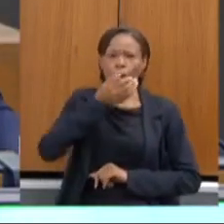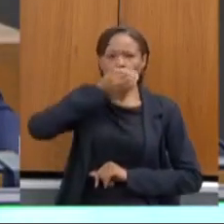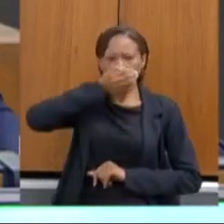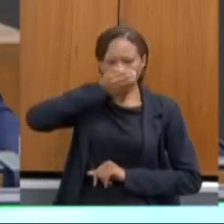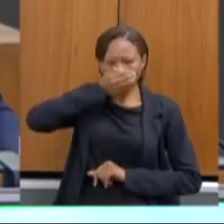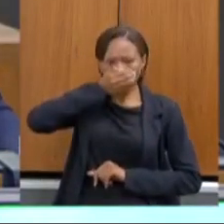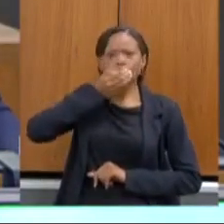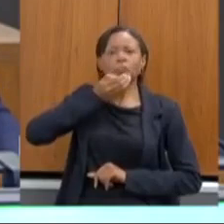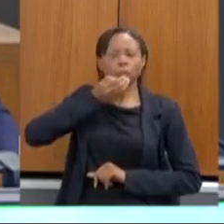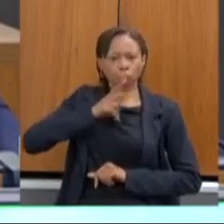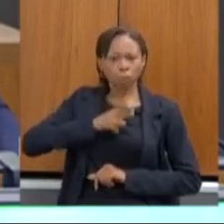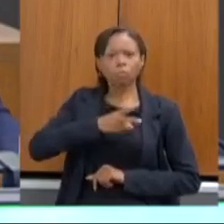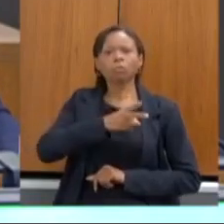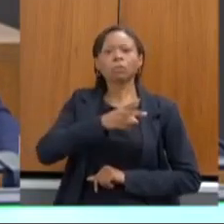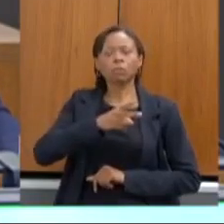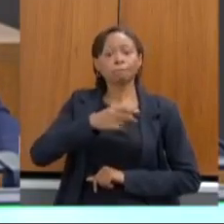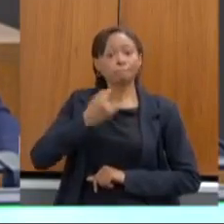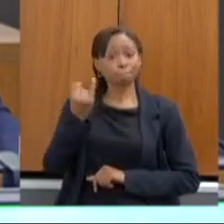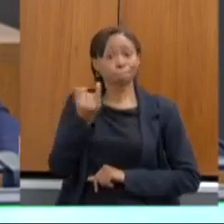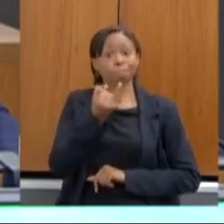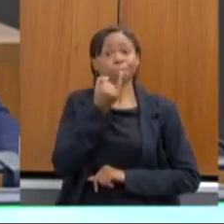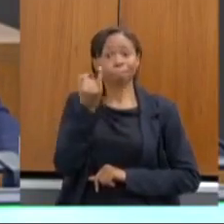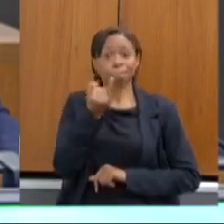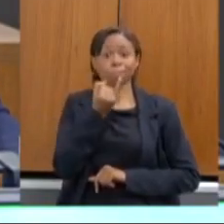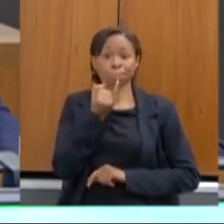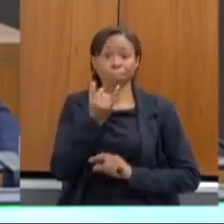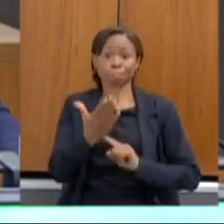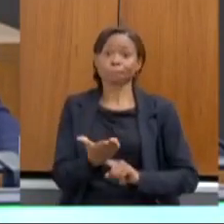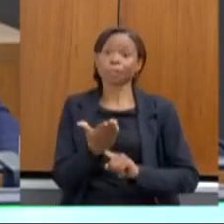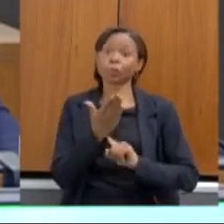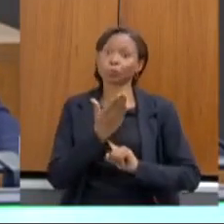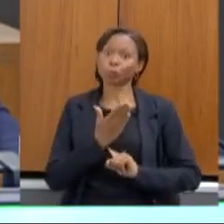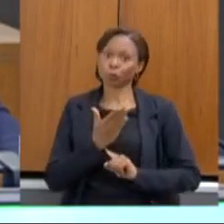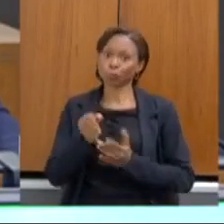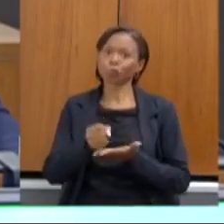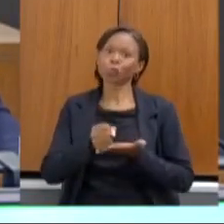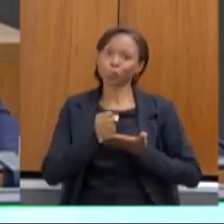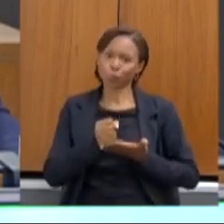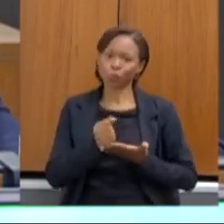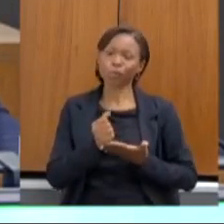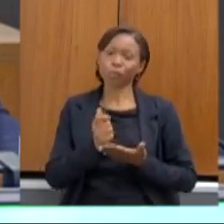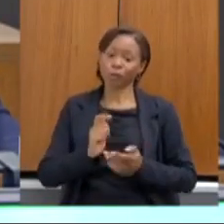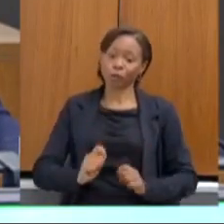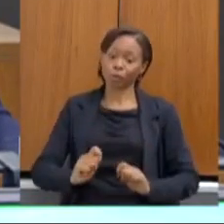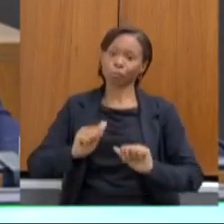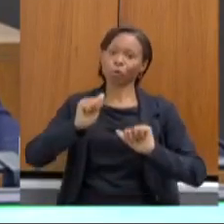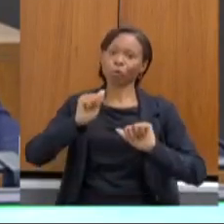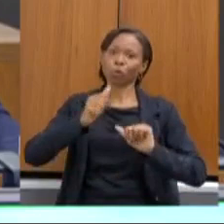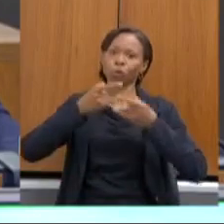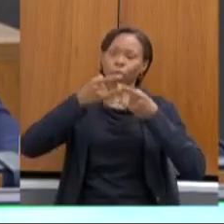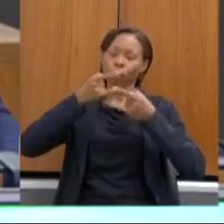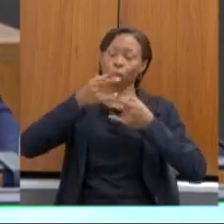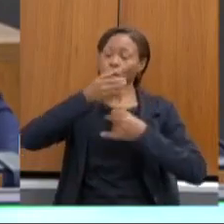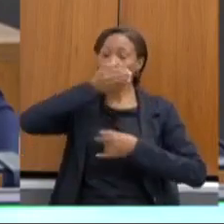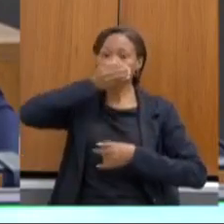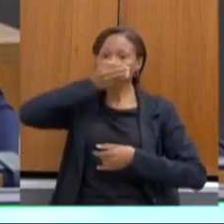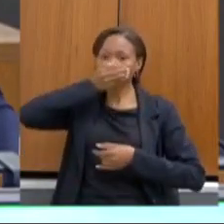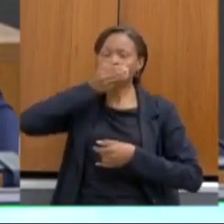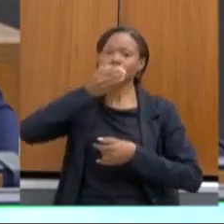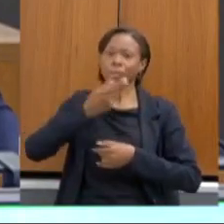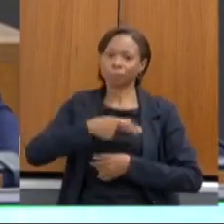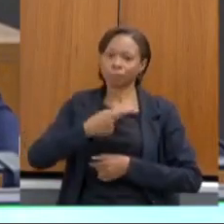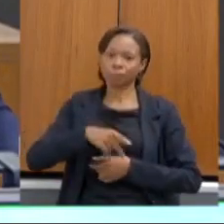porque o que a gente pudesse receber os respiradores e distribuídos pelo Estado